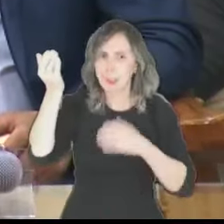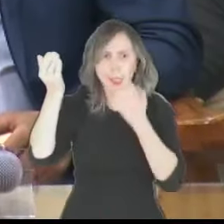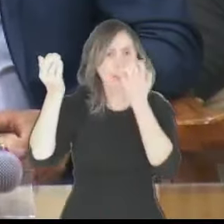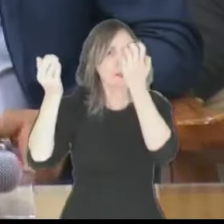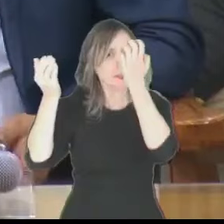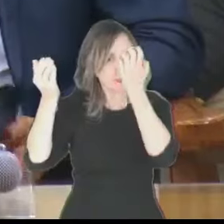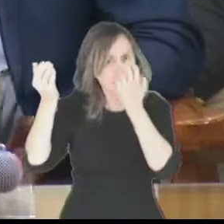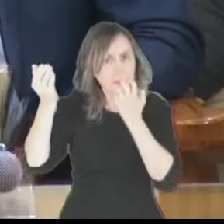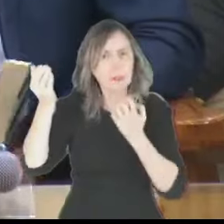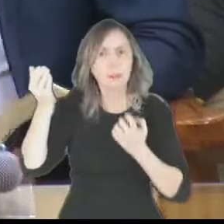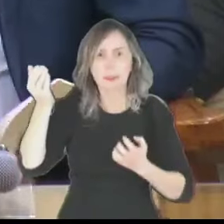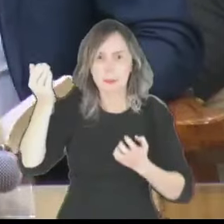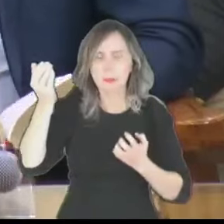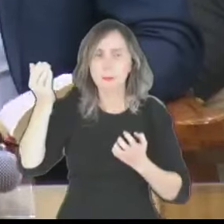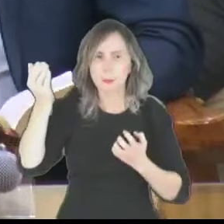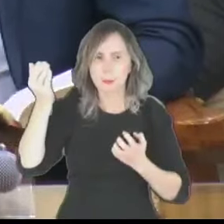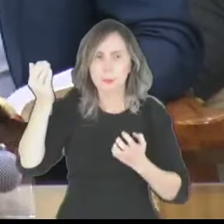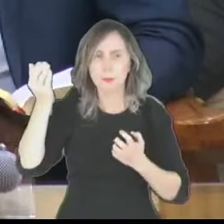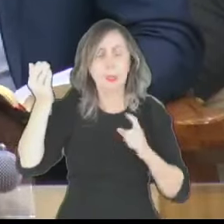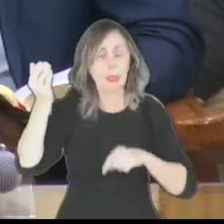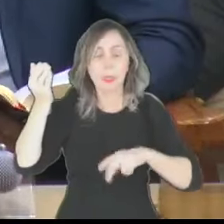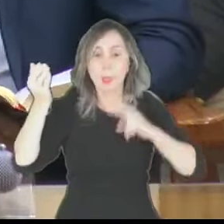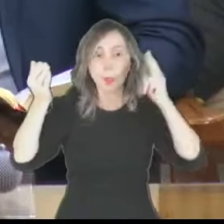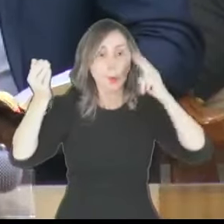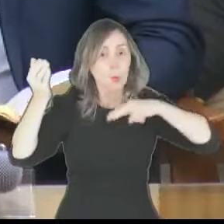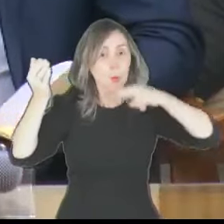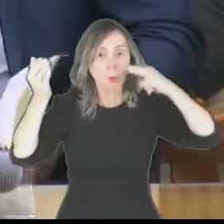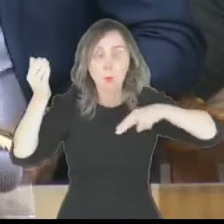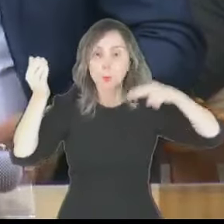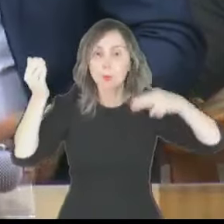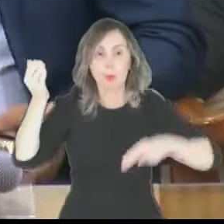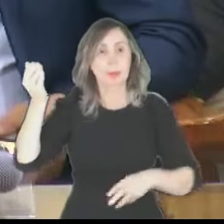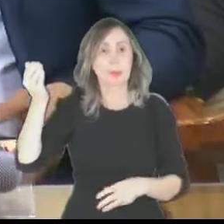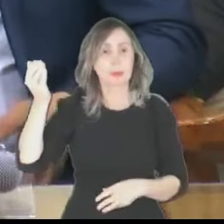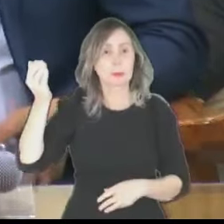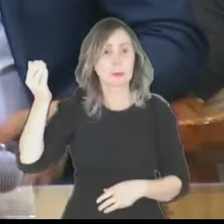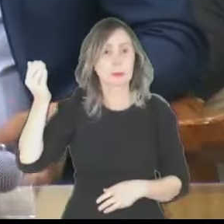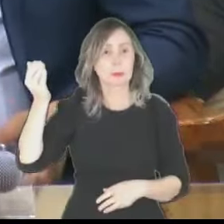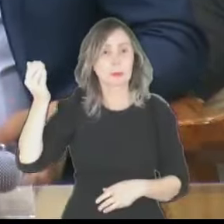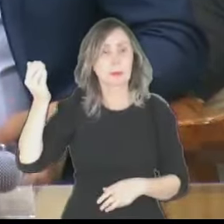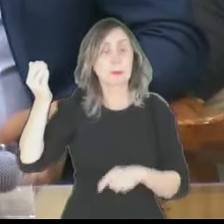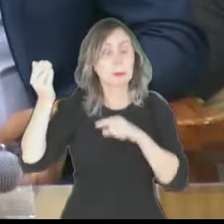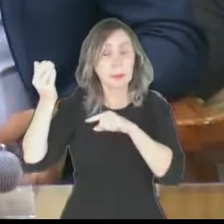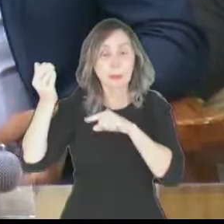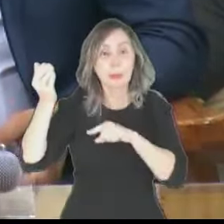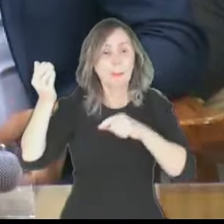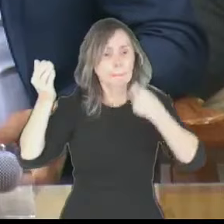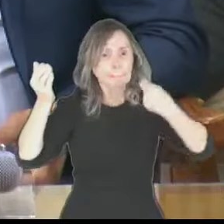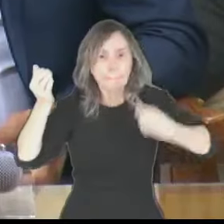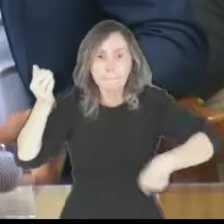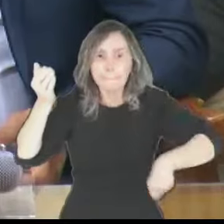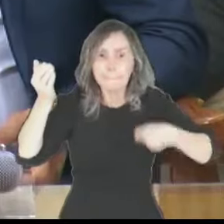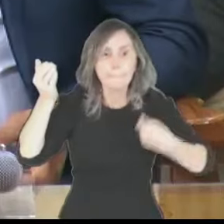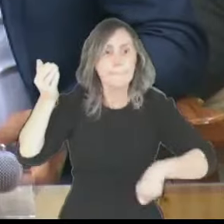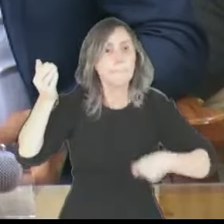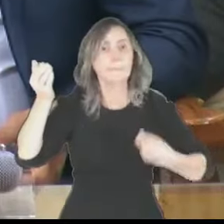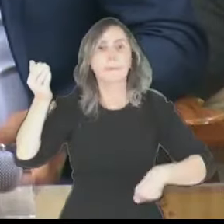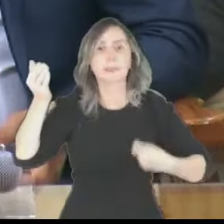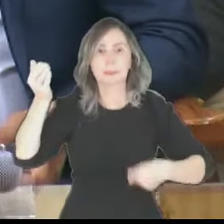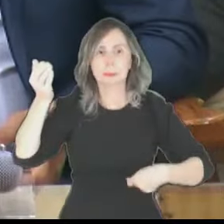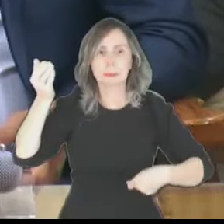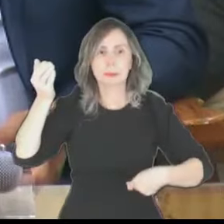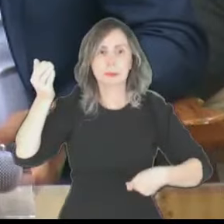a consagração a Deus é urgente. A consagração a Deus, ela é necessária. E